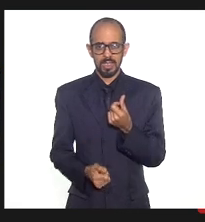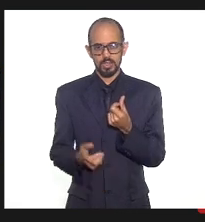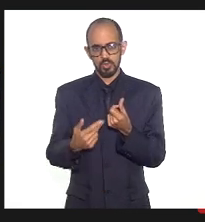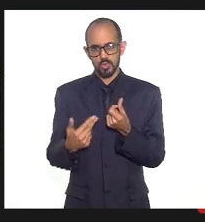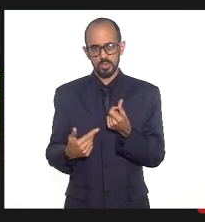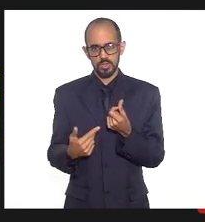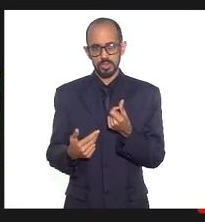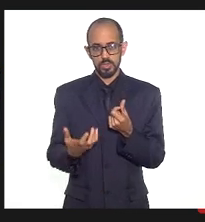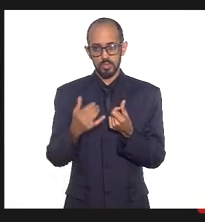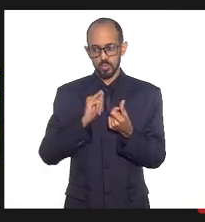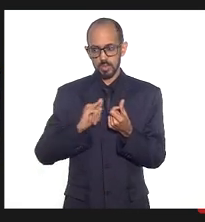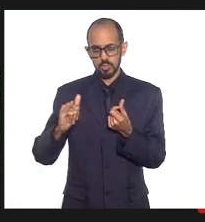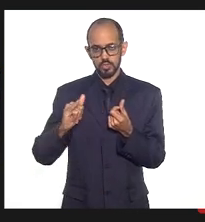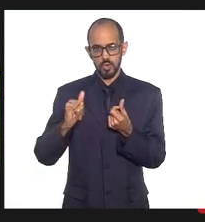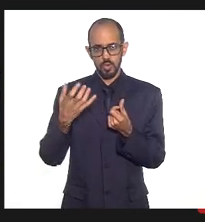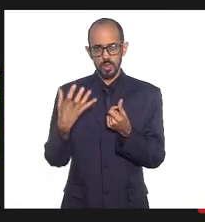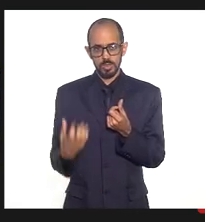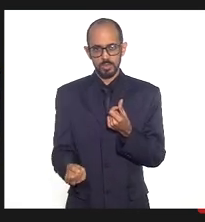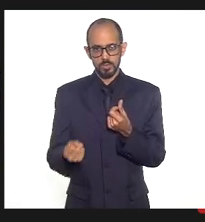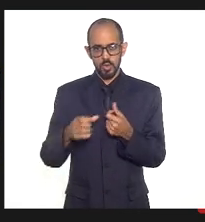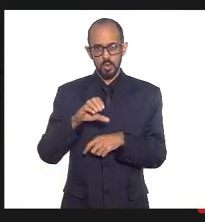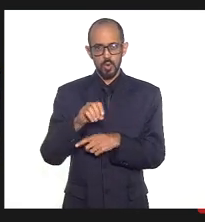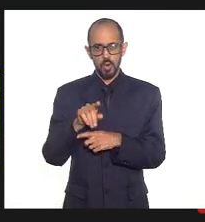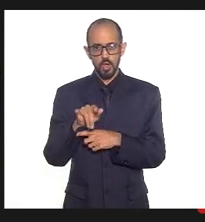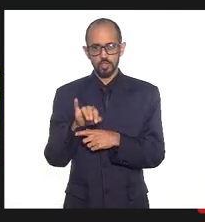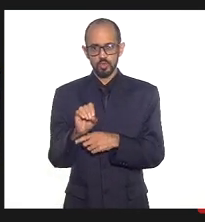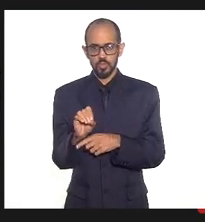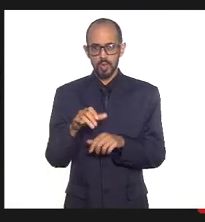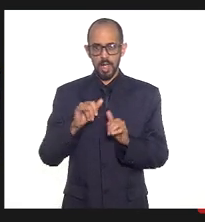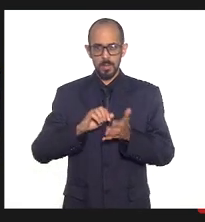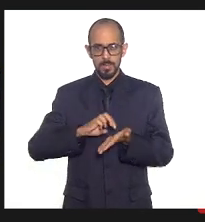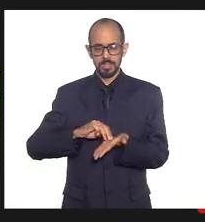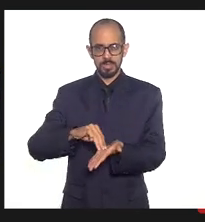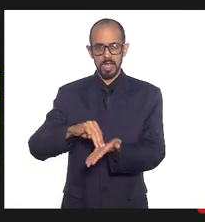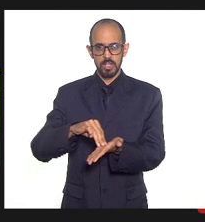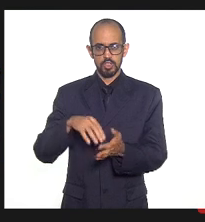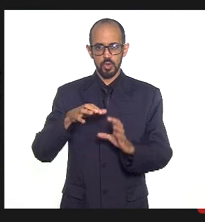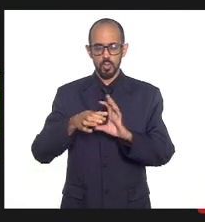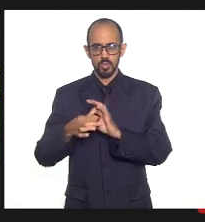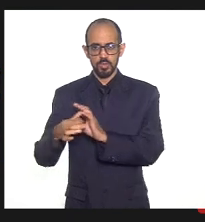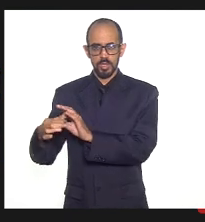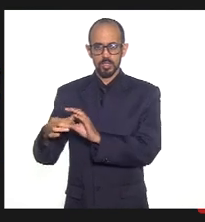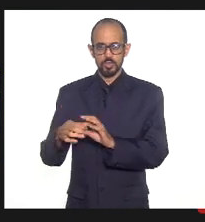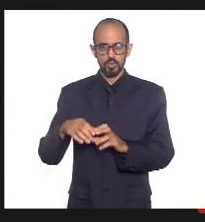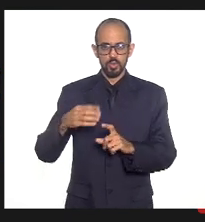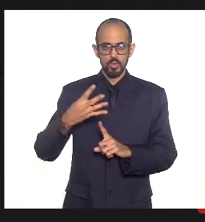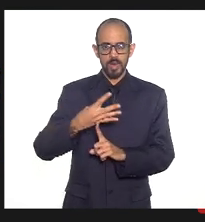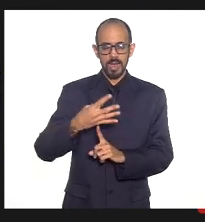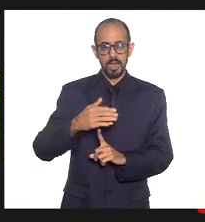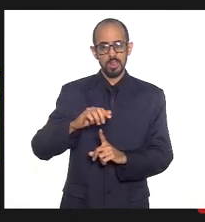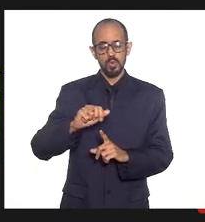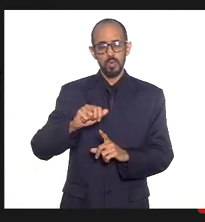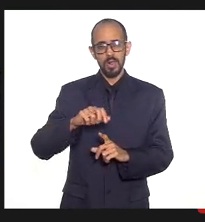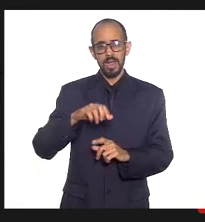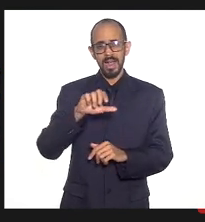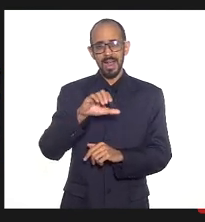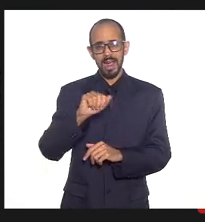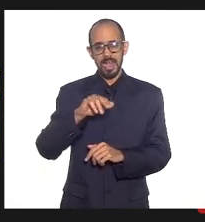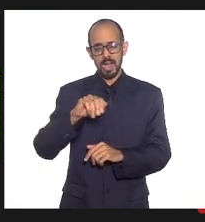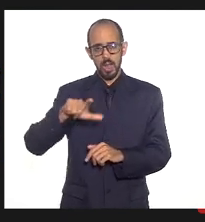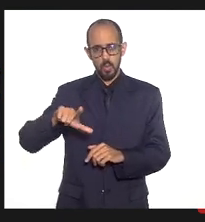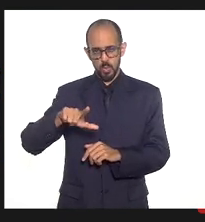emissor, o receptor, o código, a mensagem, o contexto e o canal, que é o meio. E é disso que se